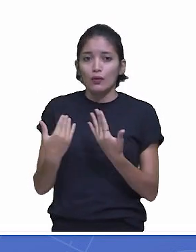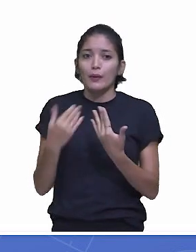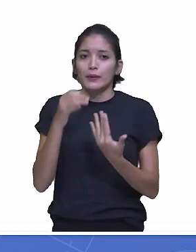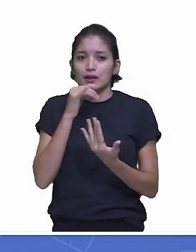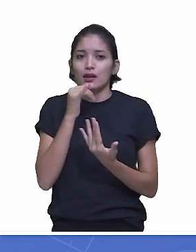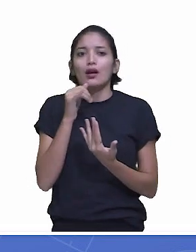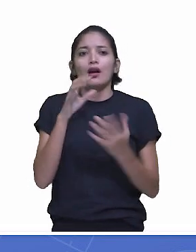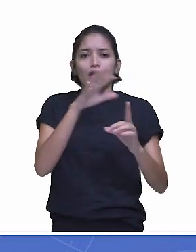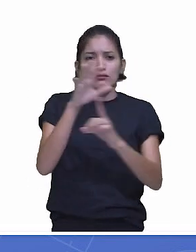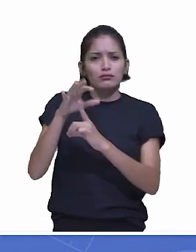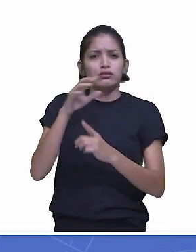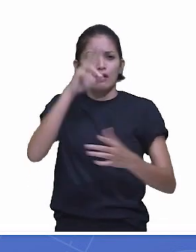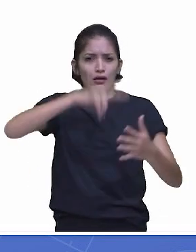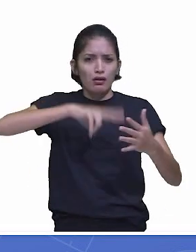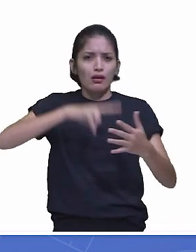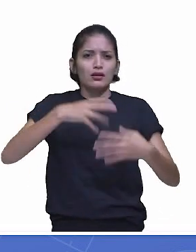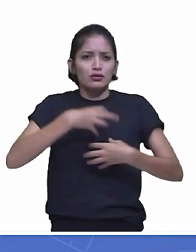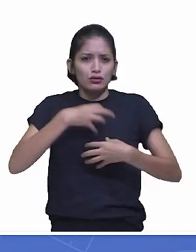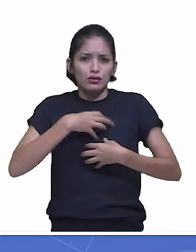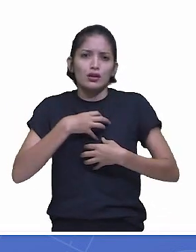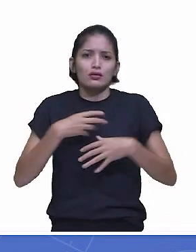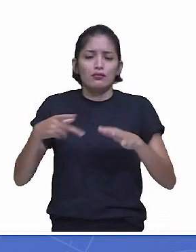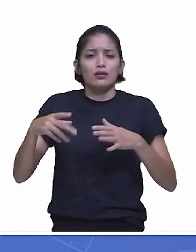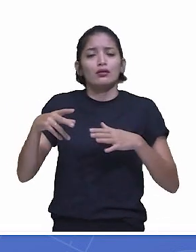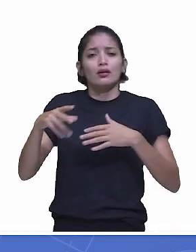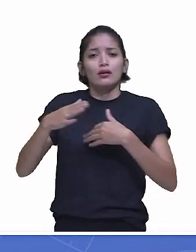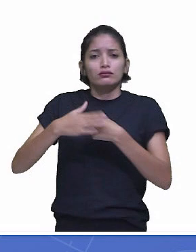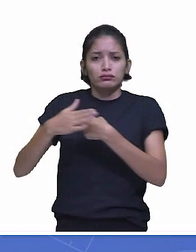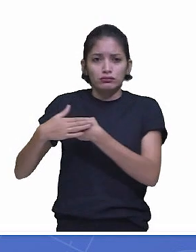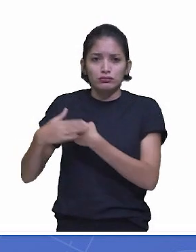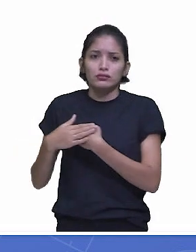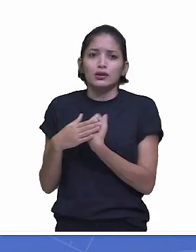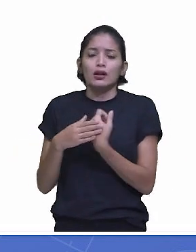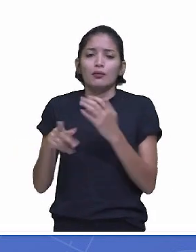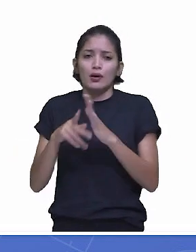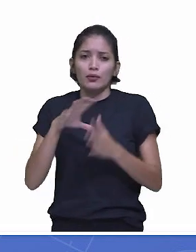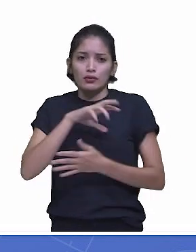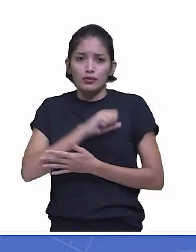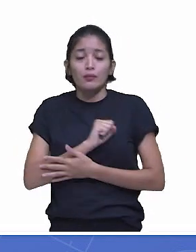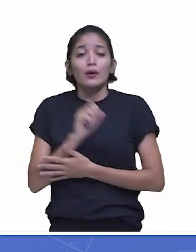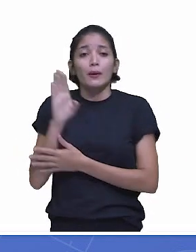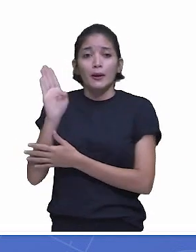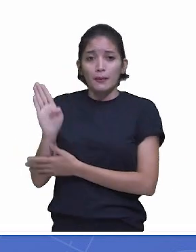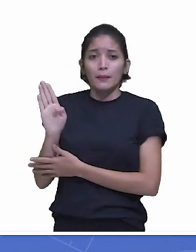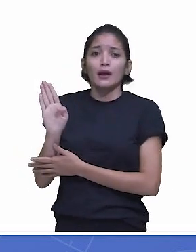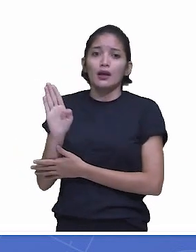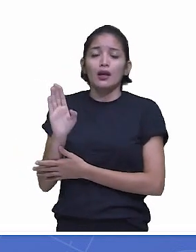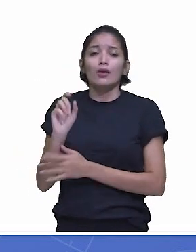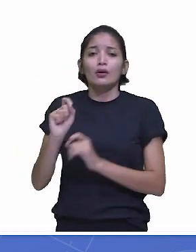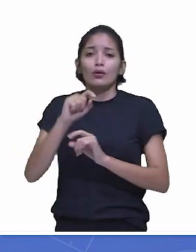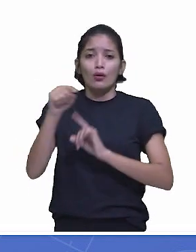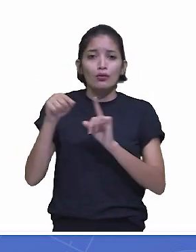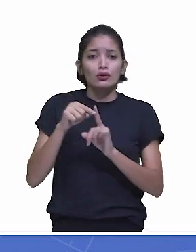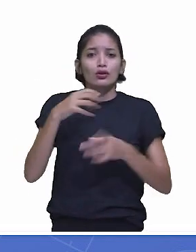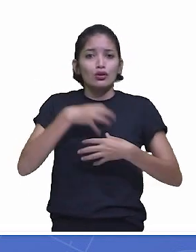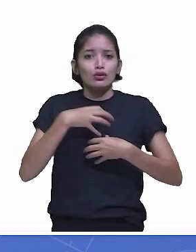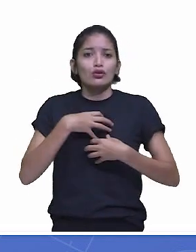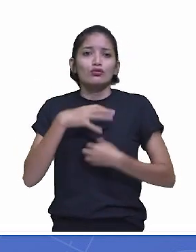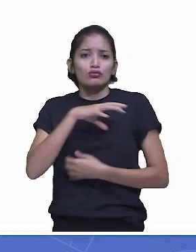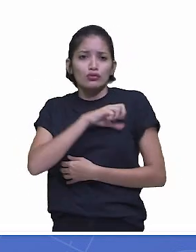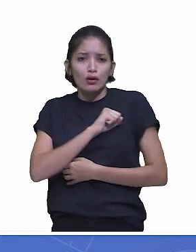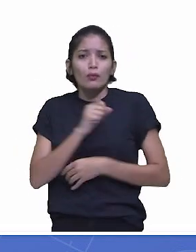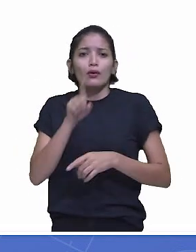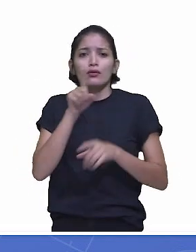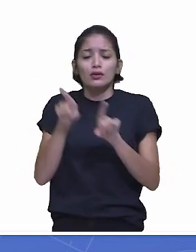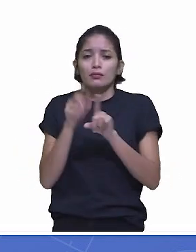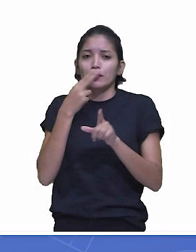opiniões pessoais. B. Definir como objetividade o sentimento amoroso e a importância das cartas de amor.